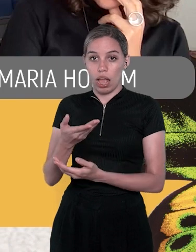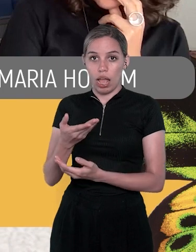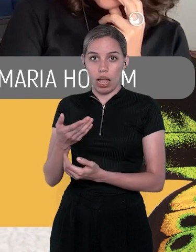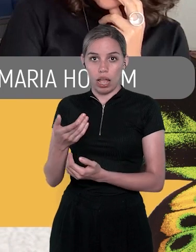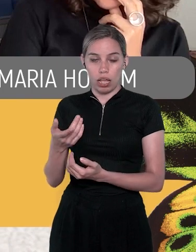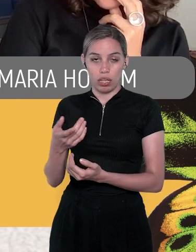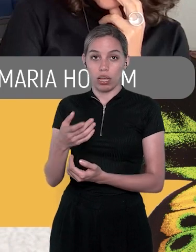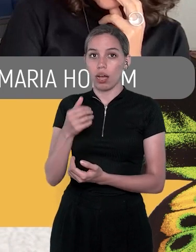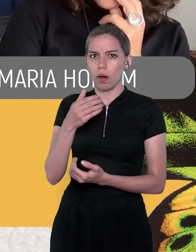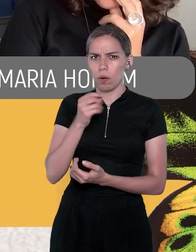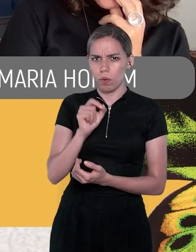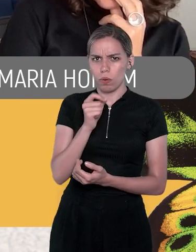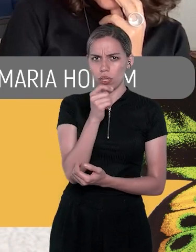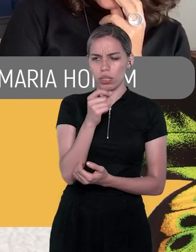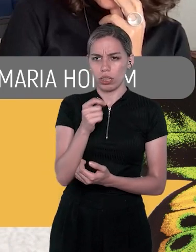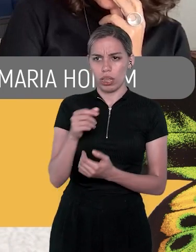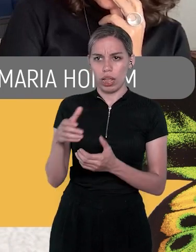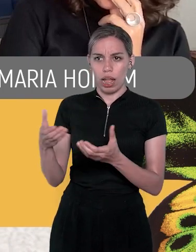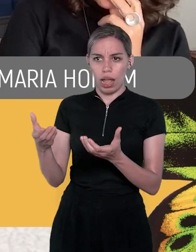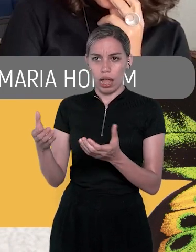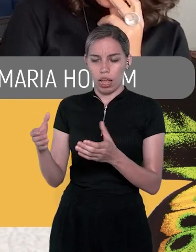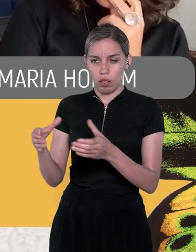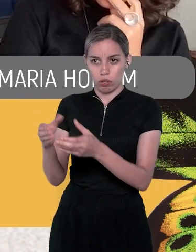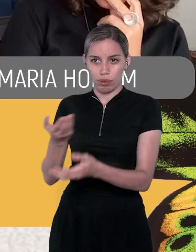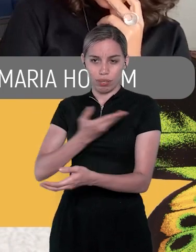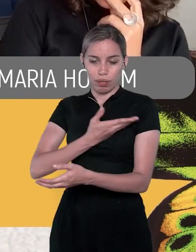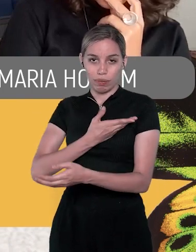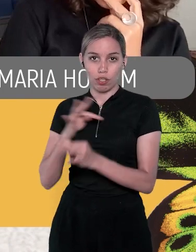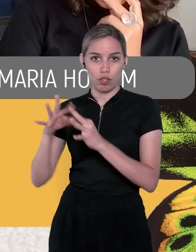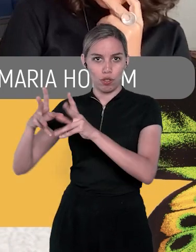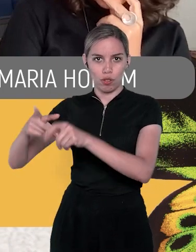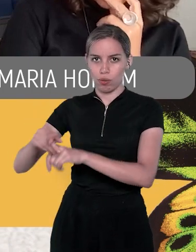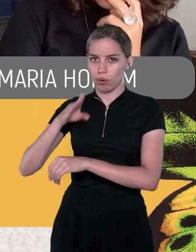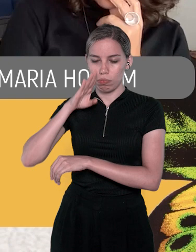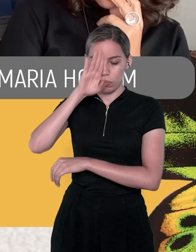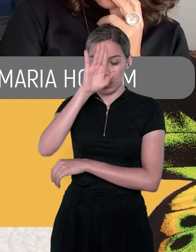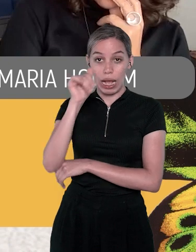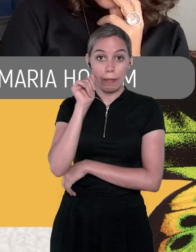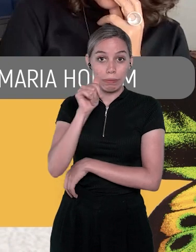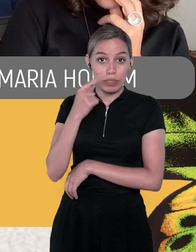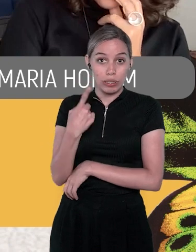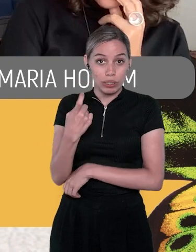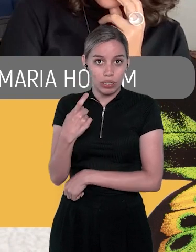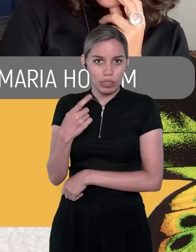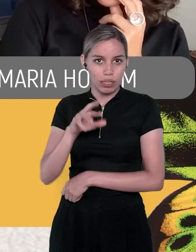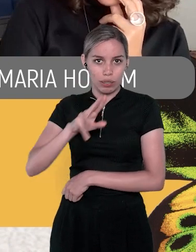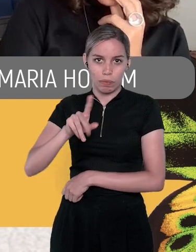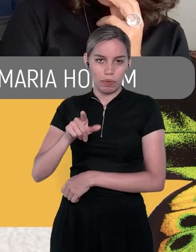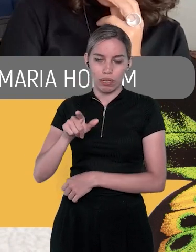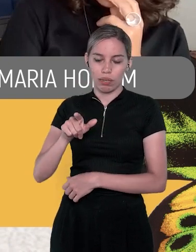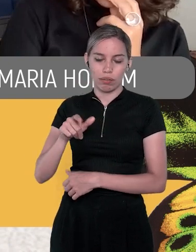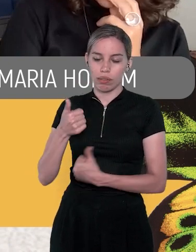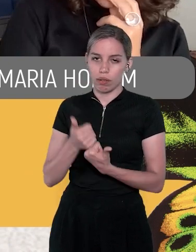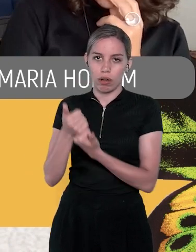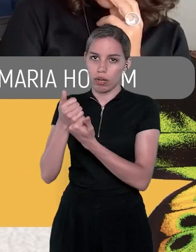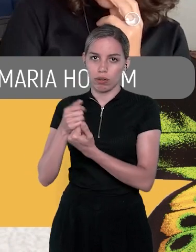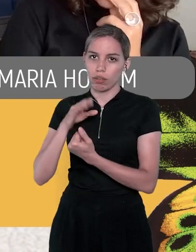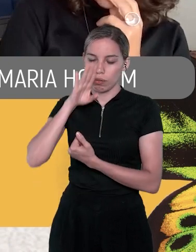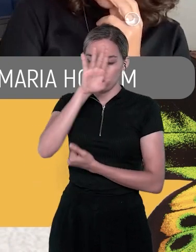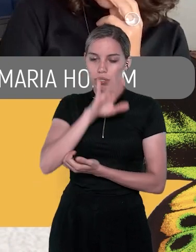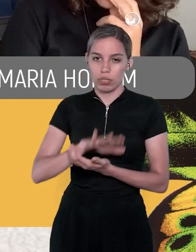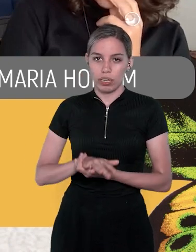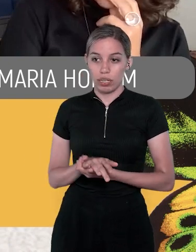as amigas todas eram bolsonaristas. E aí realmente excluíram assim, de forma... E ela passou por todos aqueles dramas